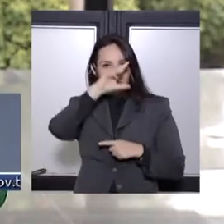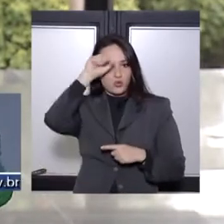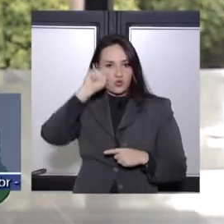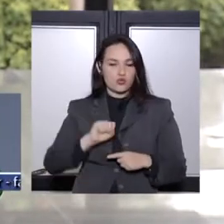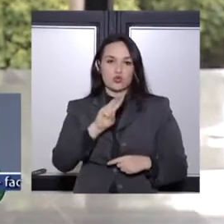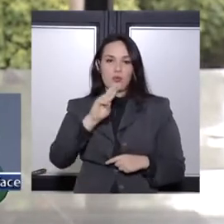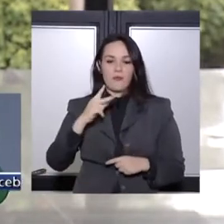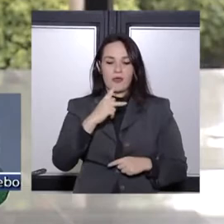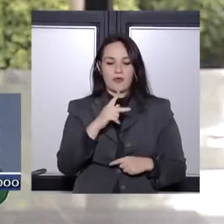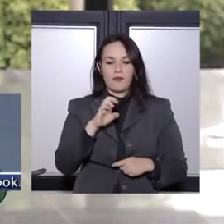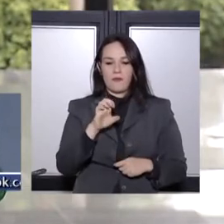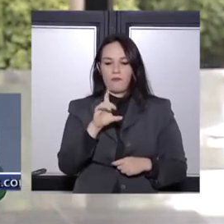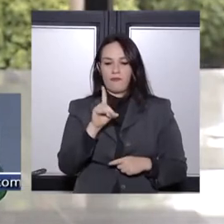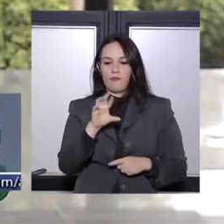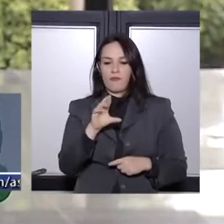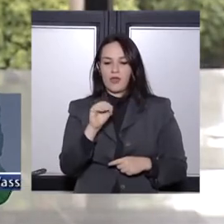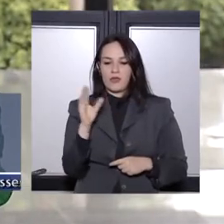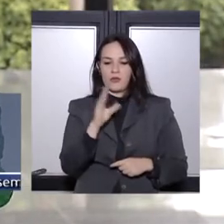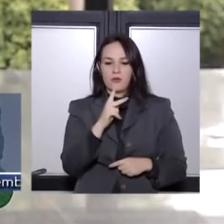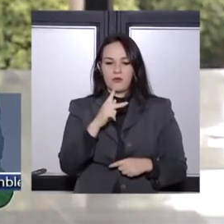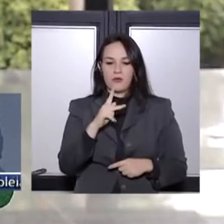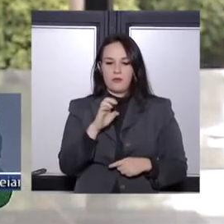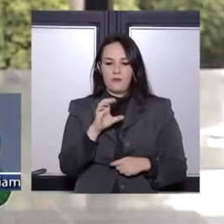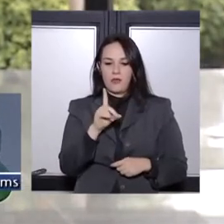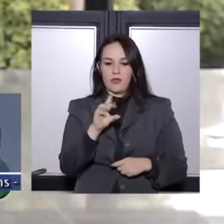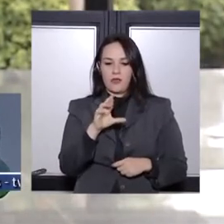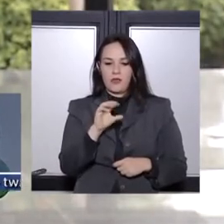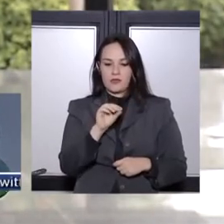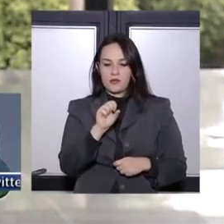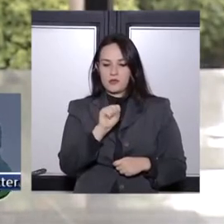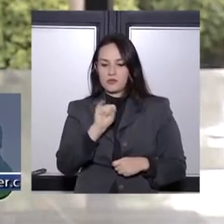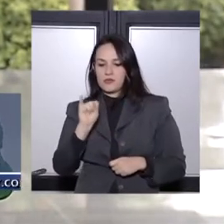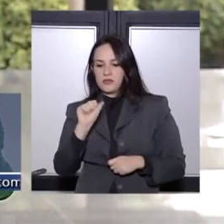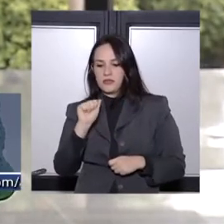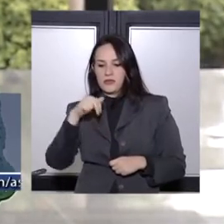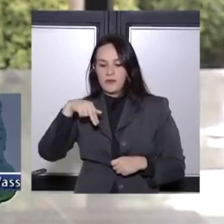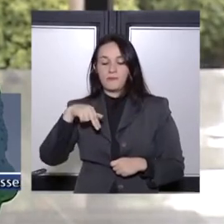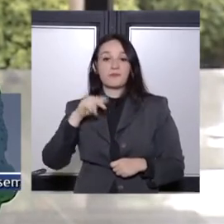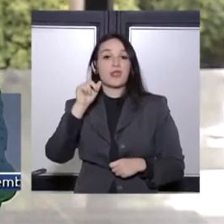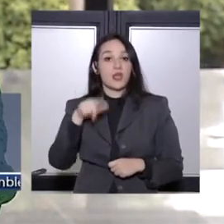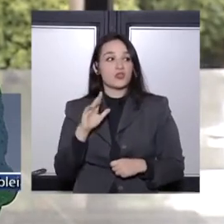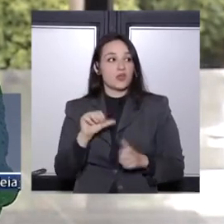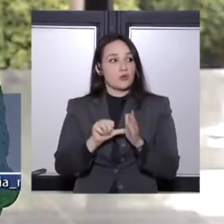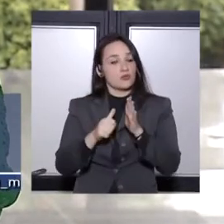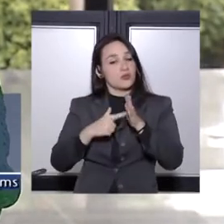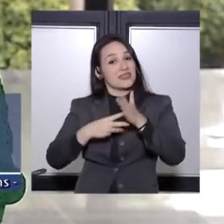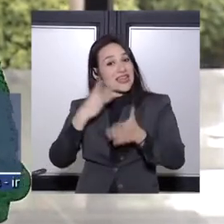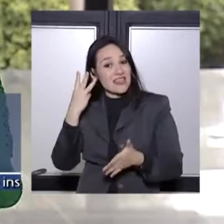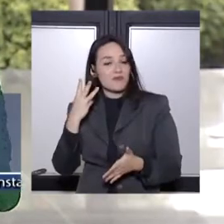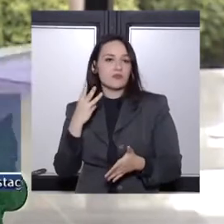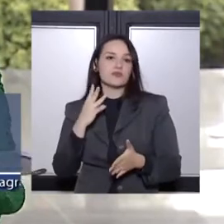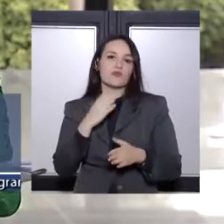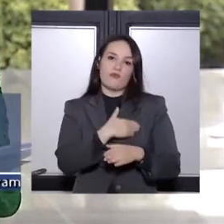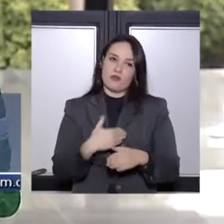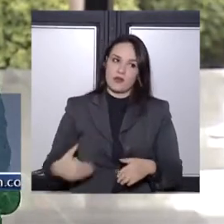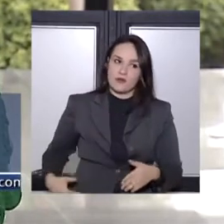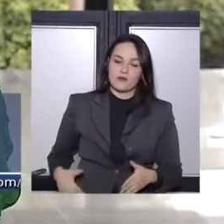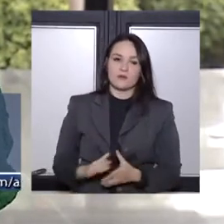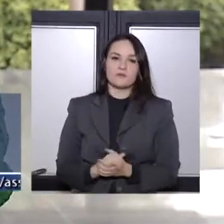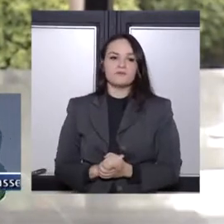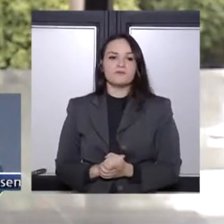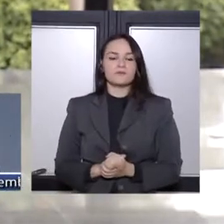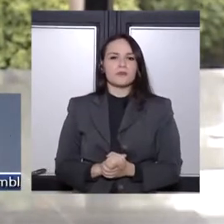Pedrossian. Ele foi governador aqui por 3 vezes. Então, essa comenda ela vai ser direcionada